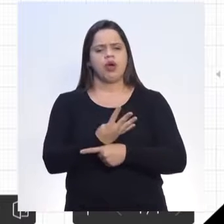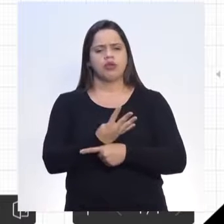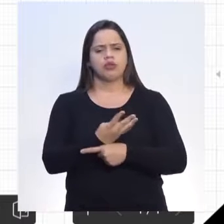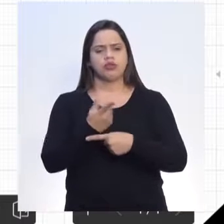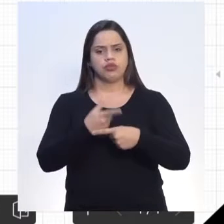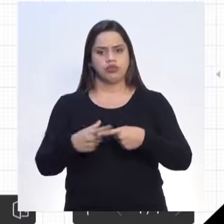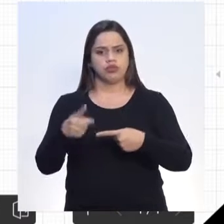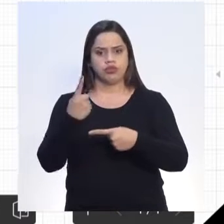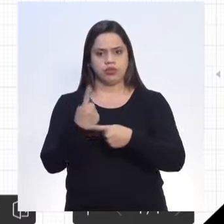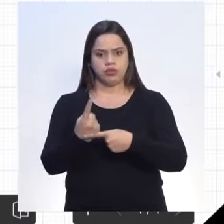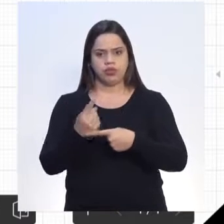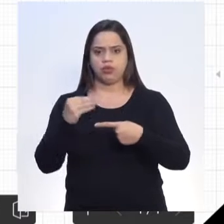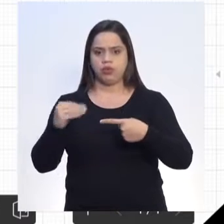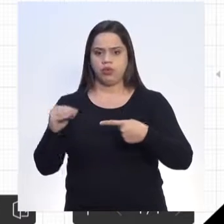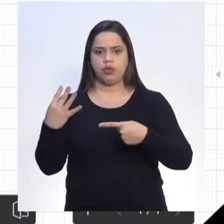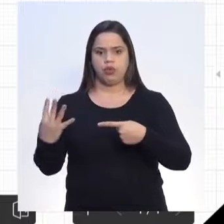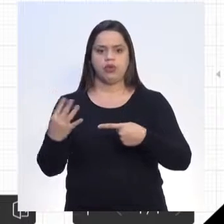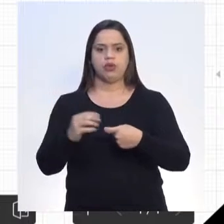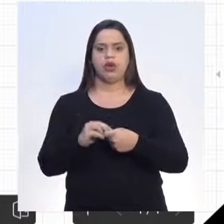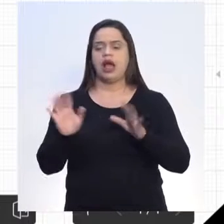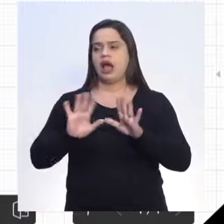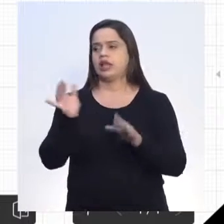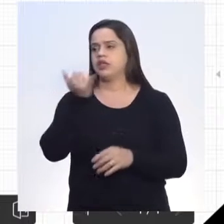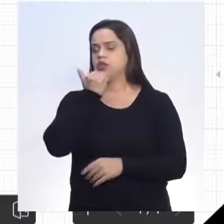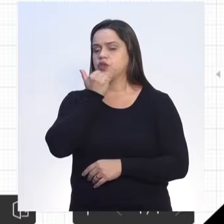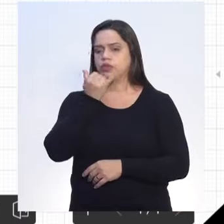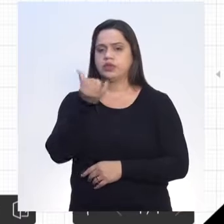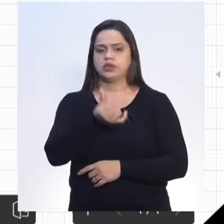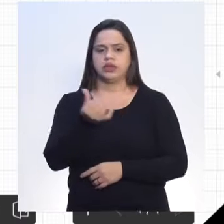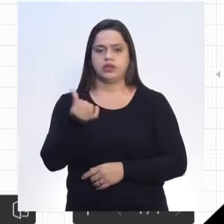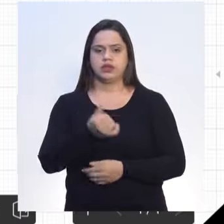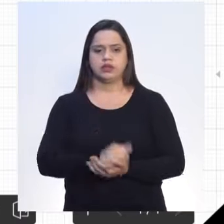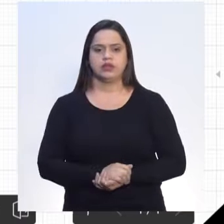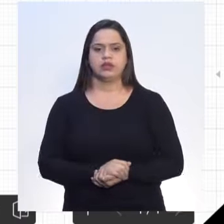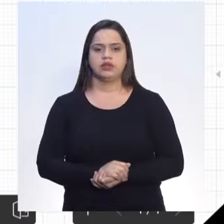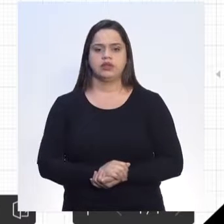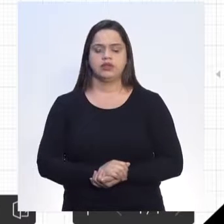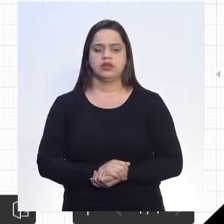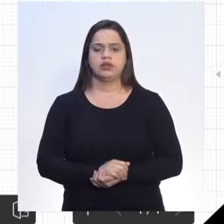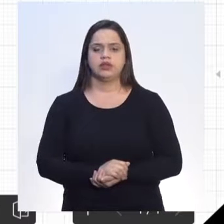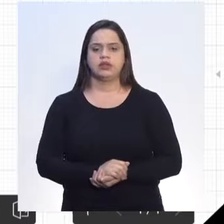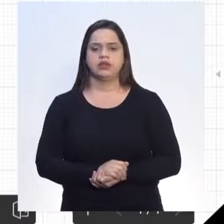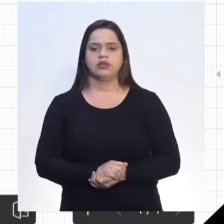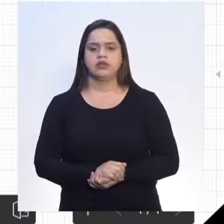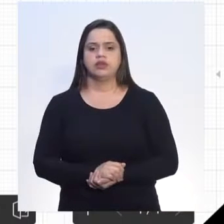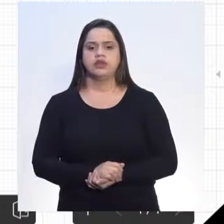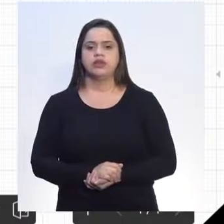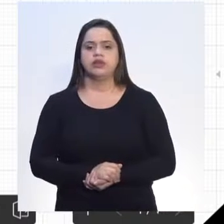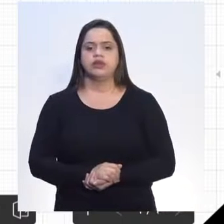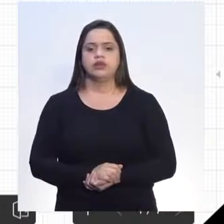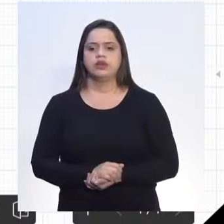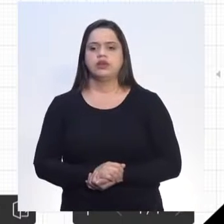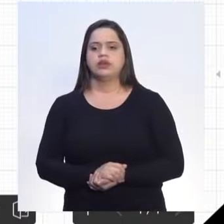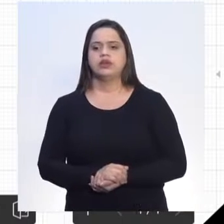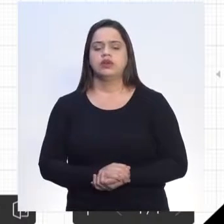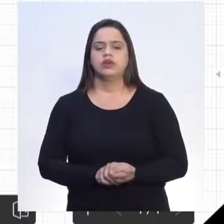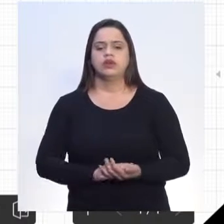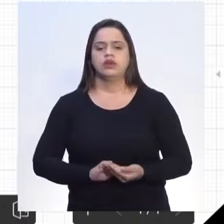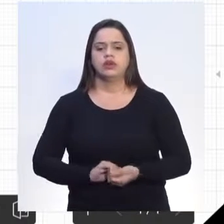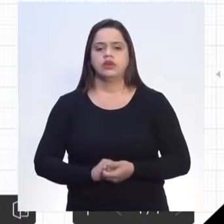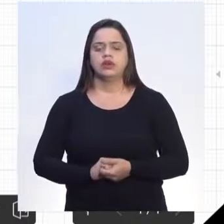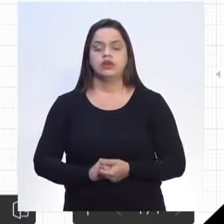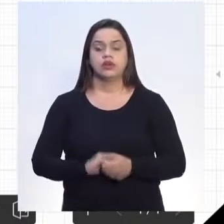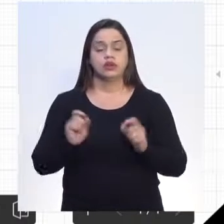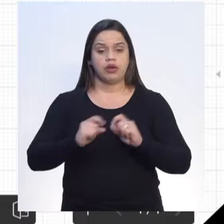sei que é 4. 6 por 6. Ah, é 6 por 6, desculpa. Então, aqui é 6. 6 dividido por 6 aqui,